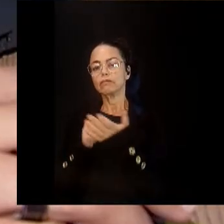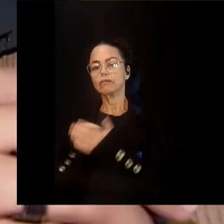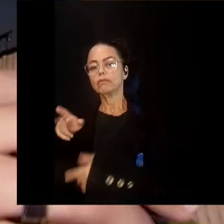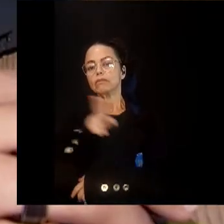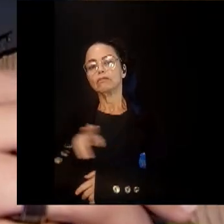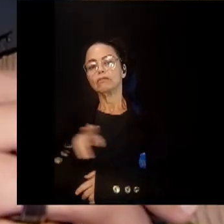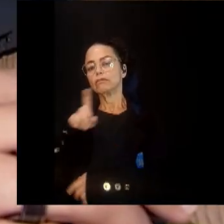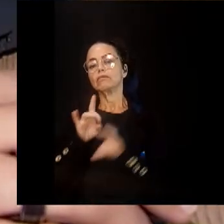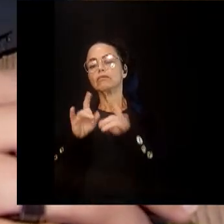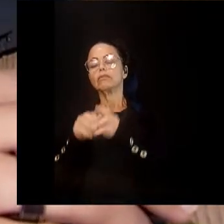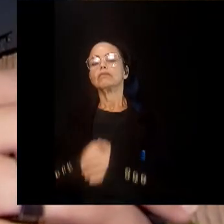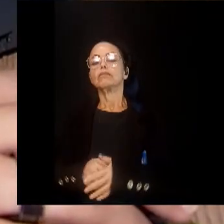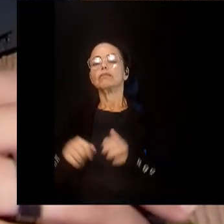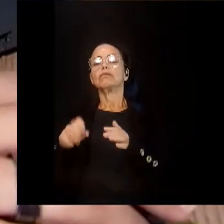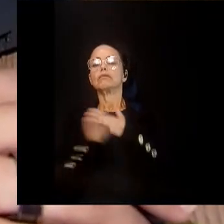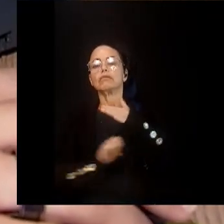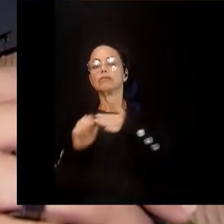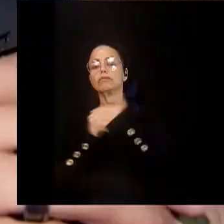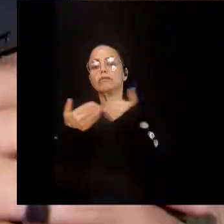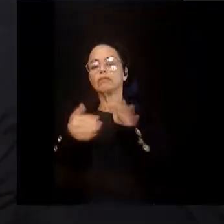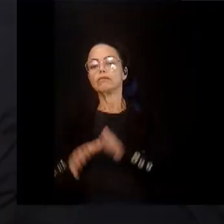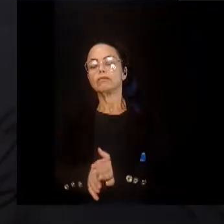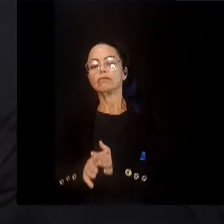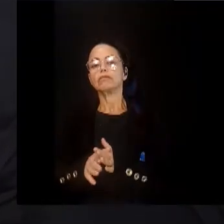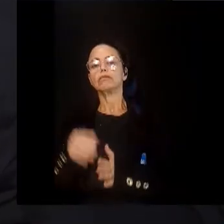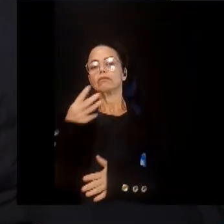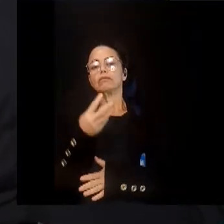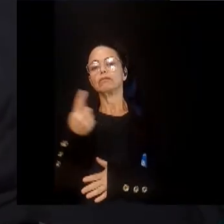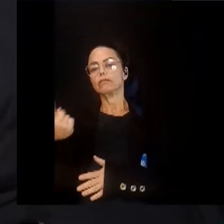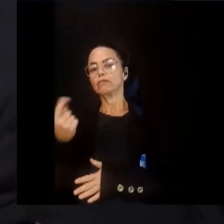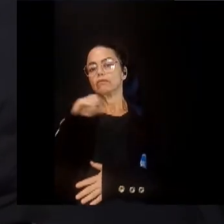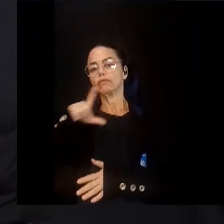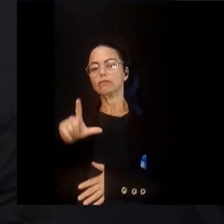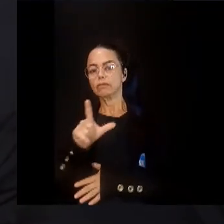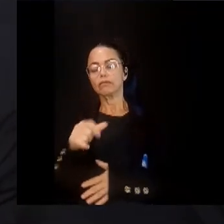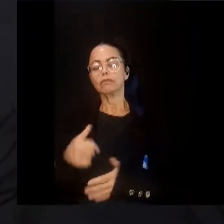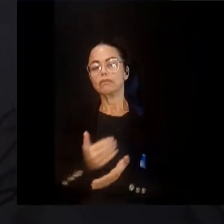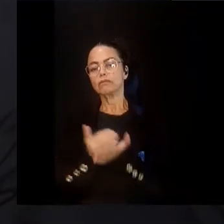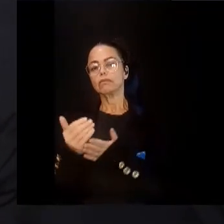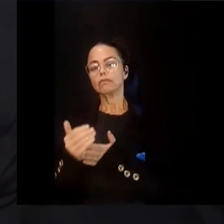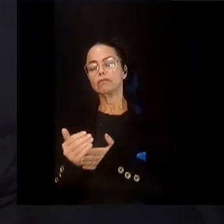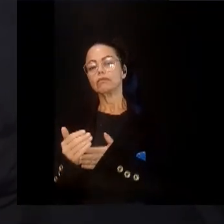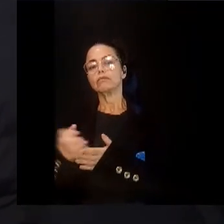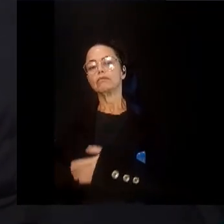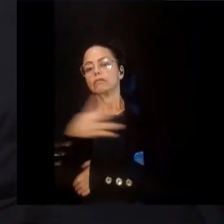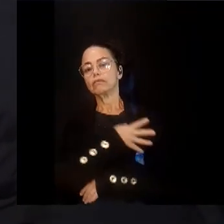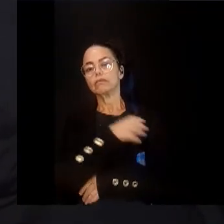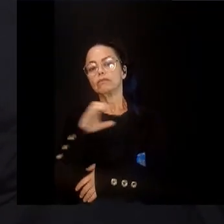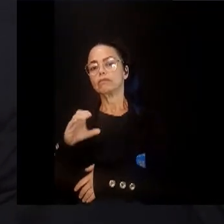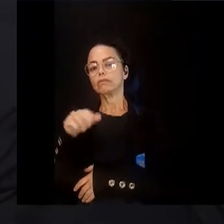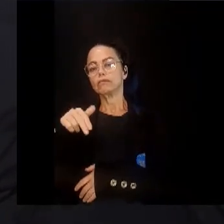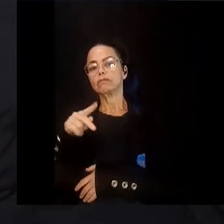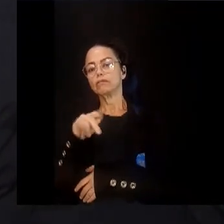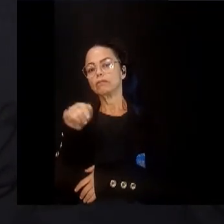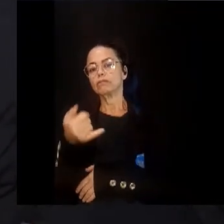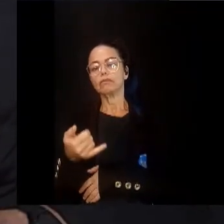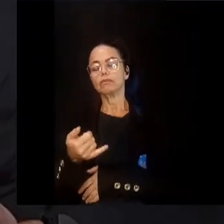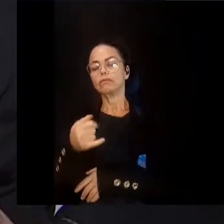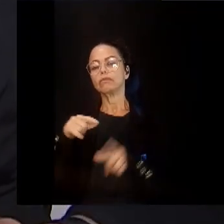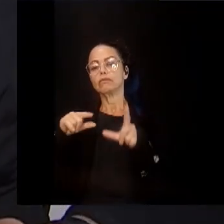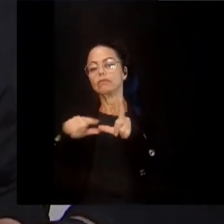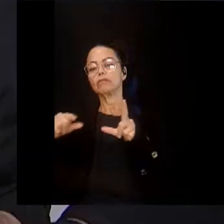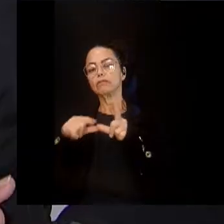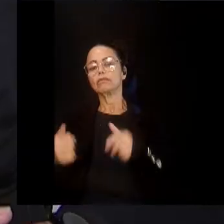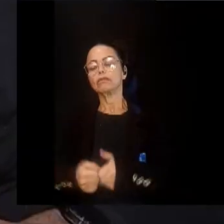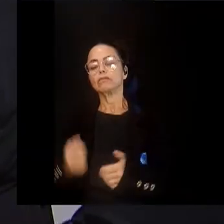empresas abertas a partir de 31 de julho. Começam a ser emitidos novos CNPJs com letras. O que acontece? Quem